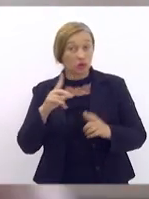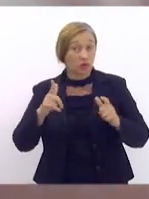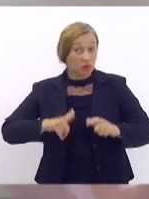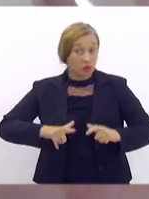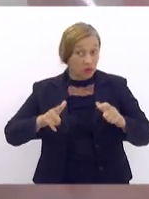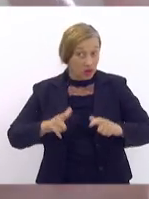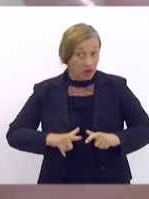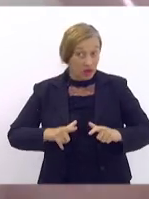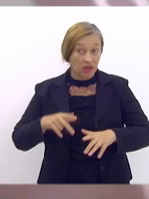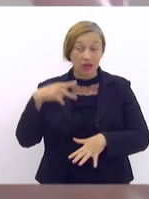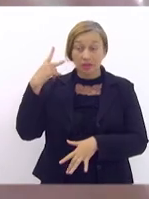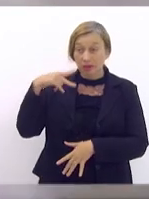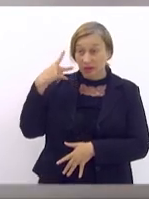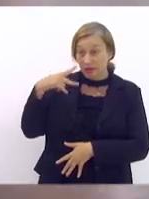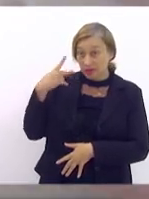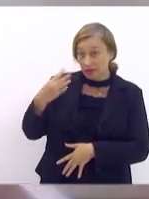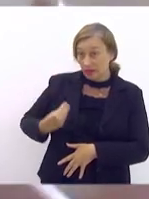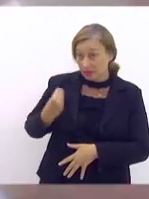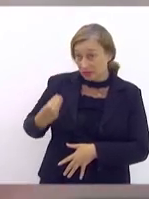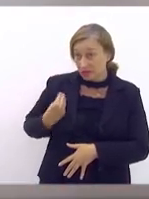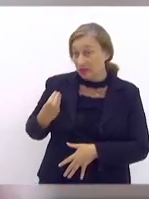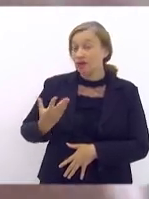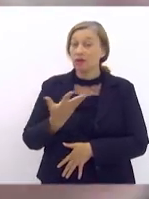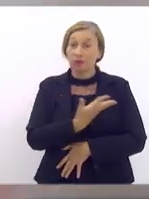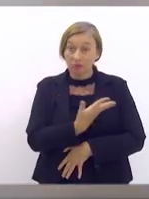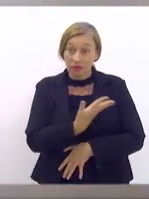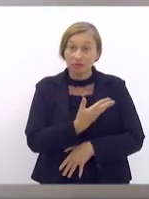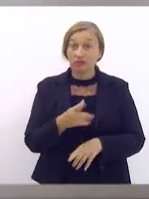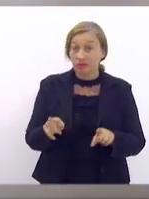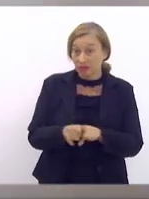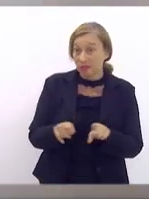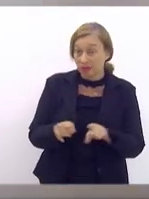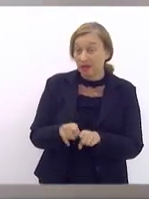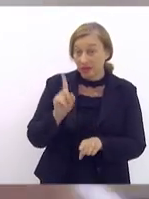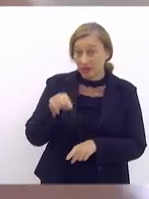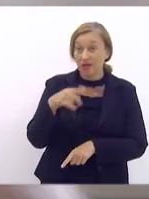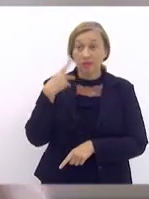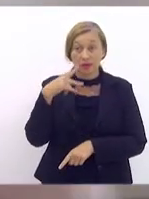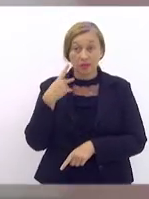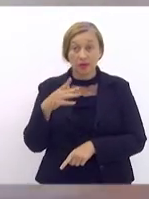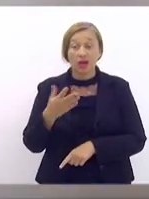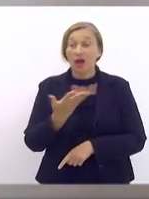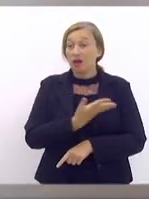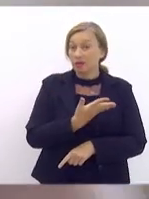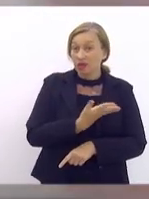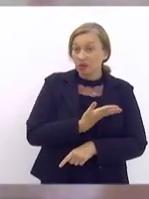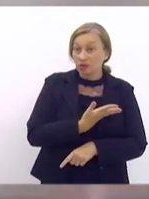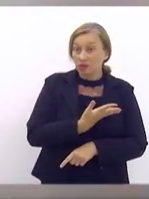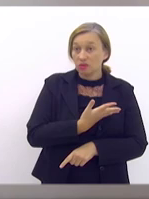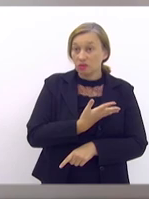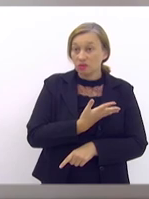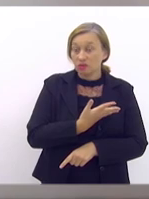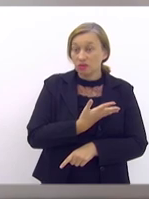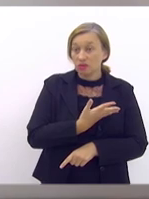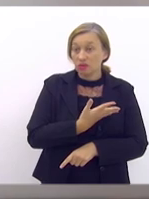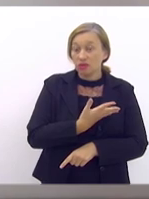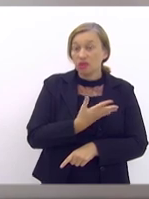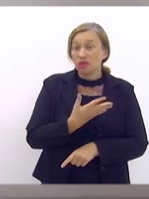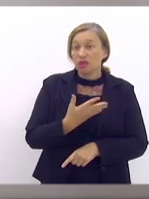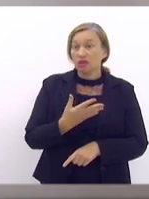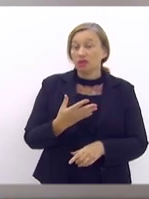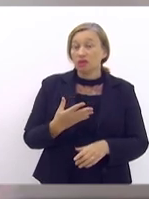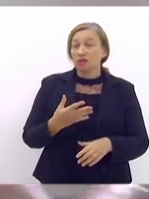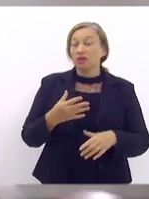que as parlamentares se encontram e por colegas, inclusive, né, parlamentares, colegas que habitam ali aquele mesmo